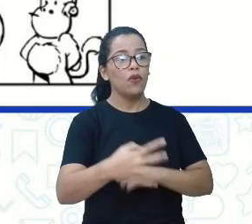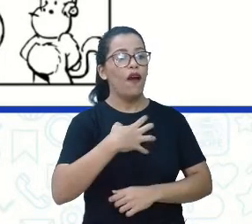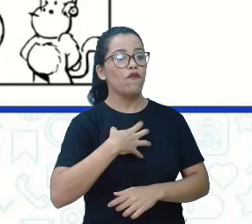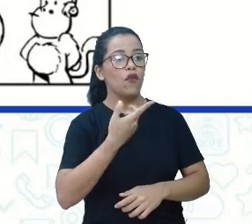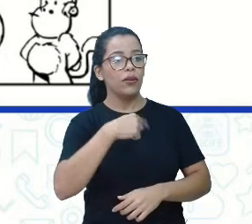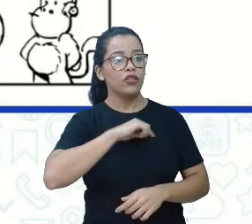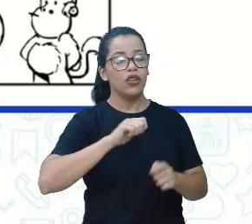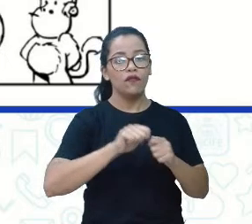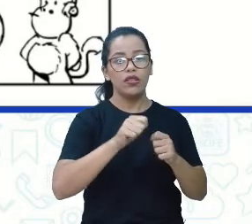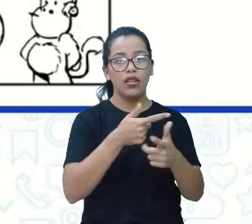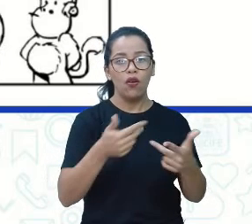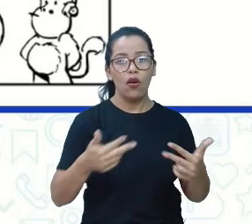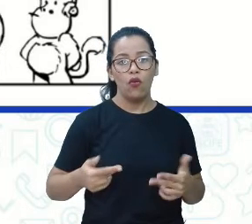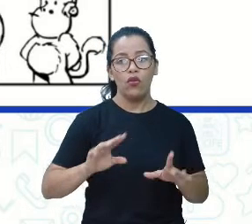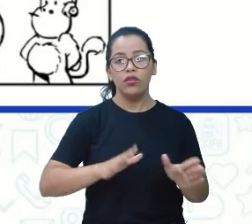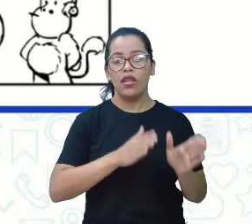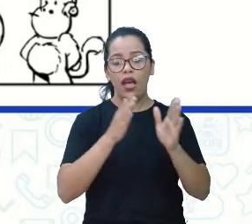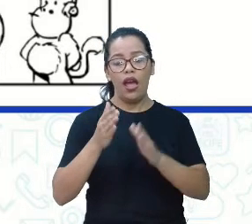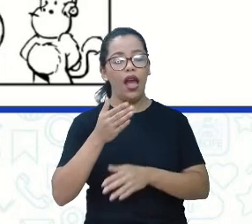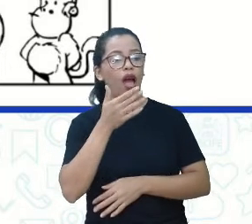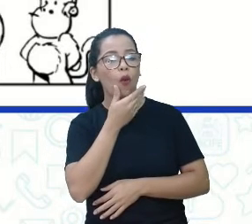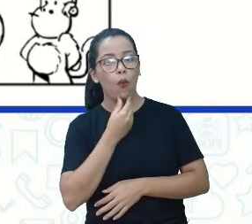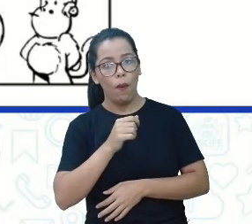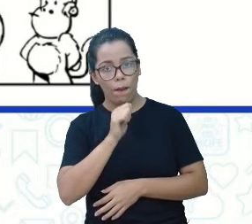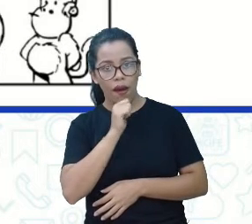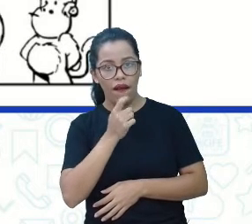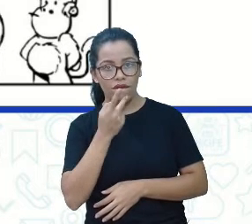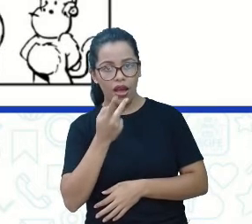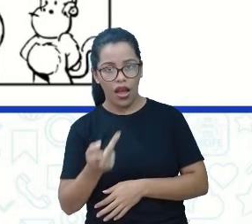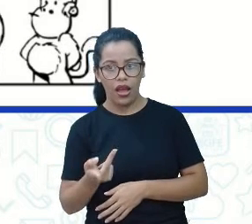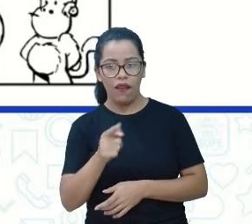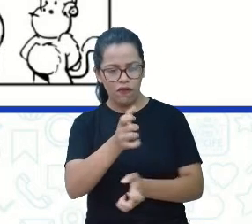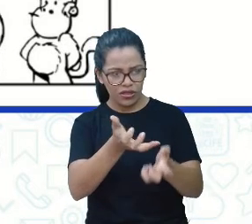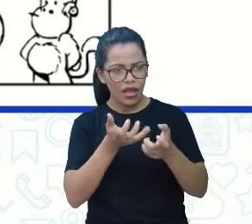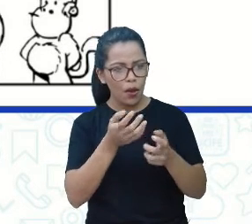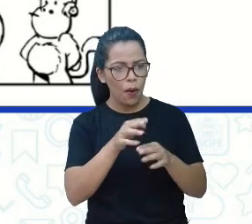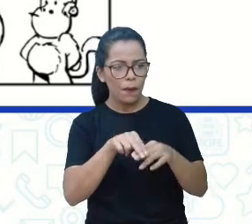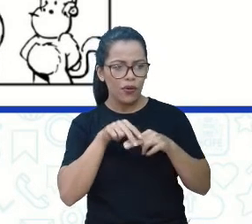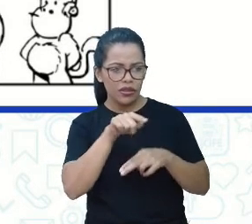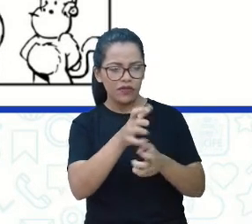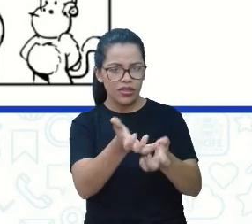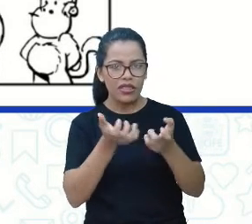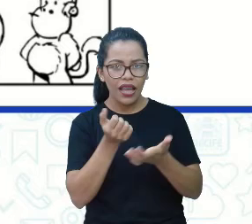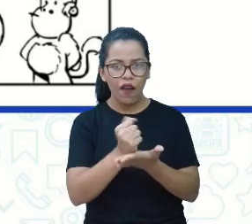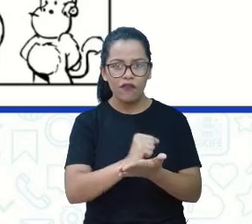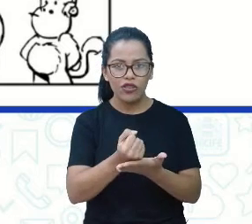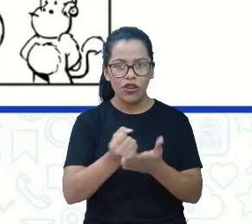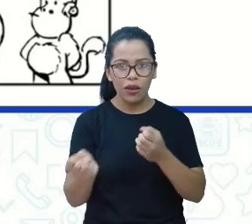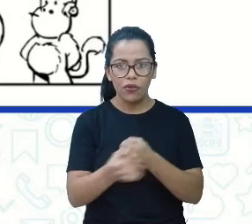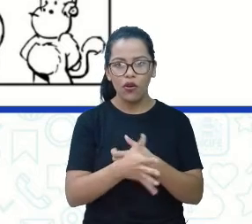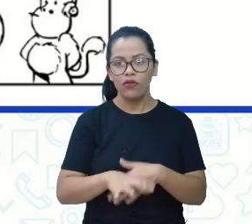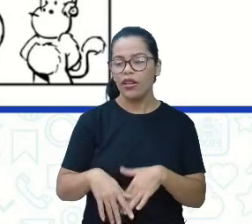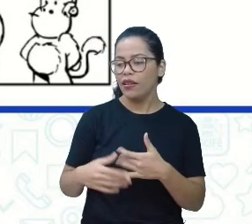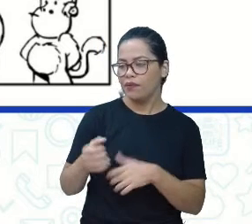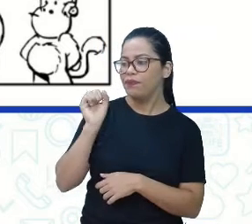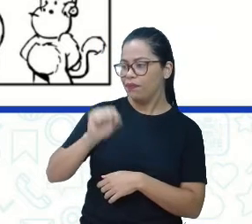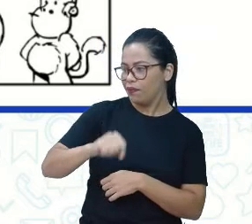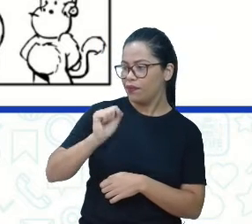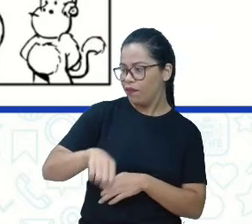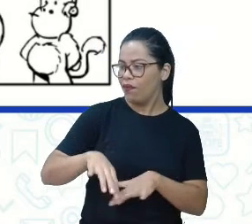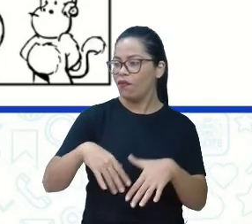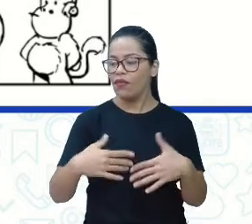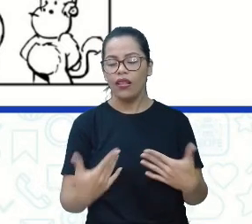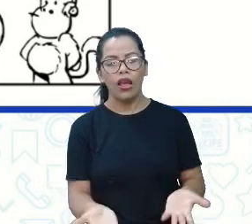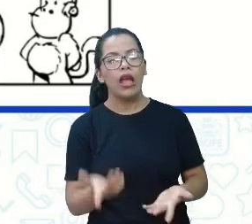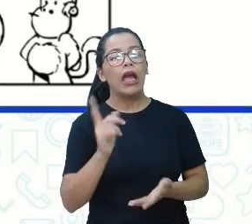que você está todo pimpão, querendo um videogame novo, né? Aí o menino diz, sim! Então me mostre um algoritmo para